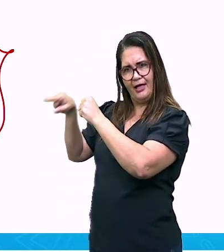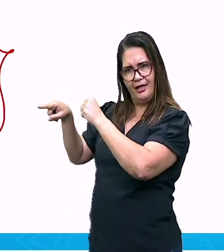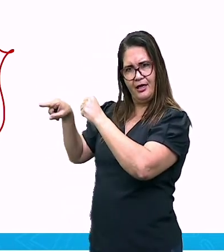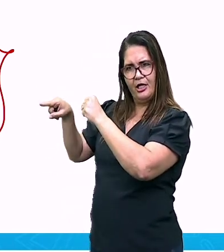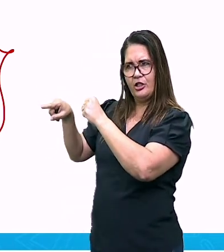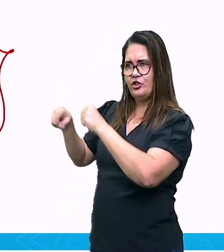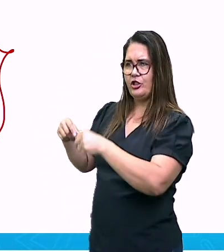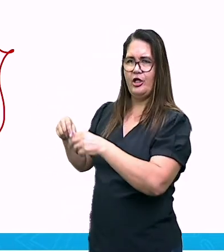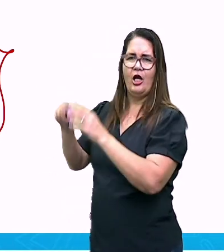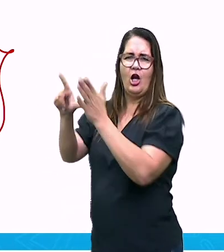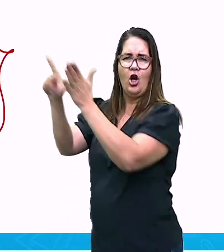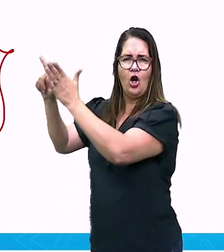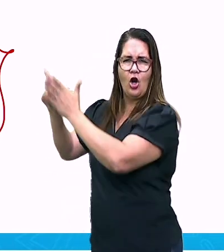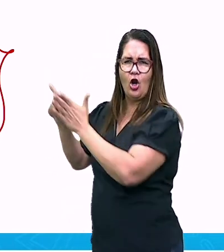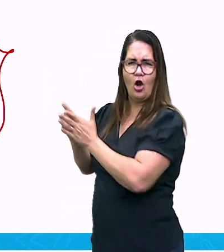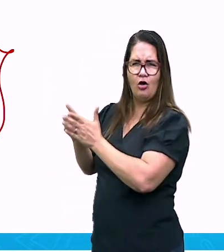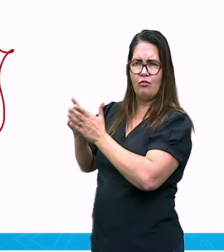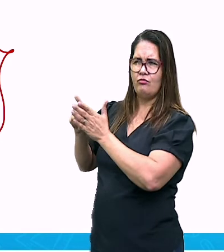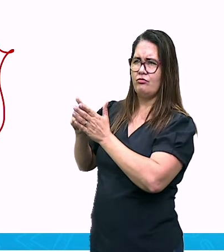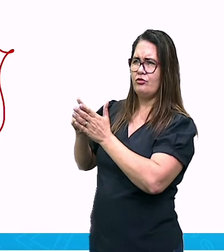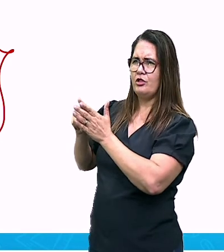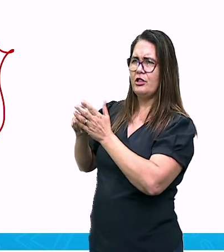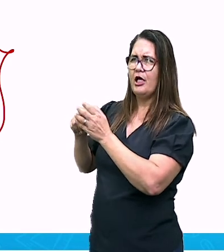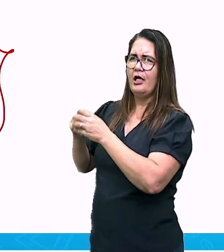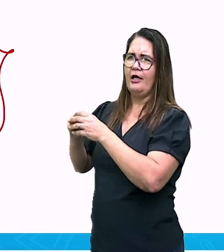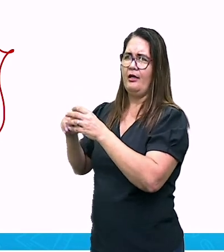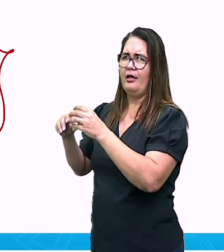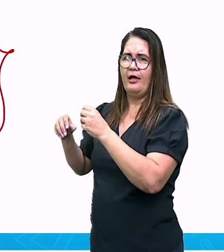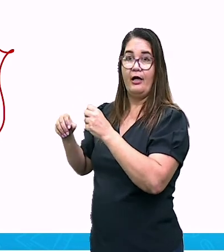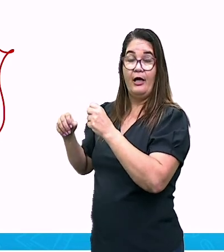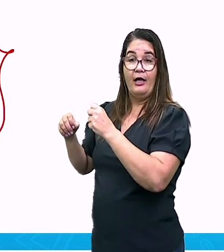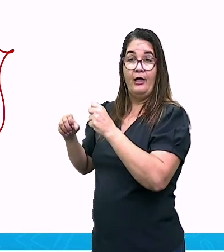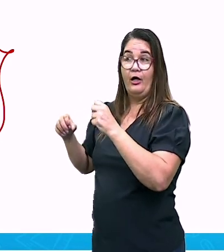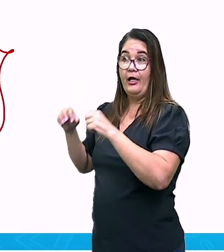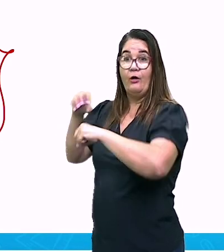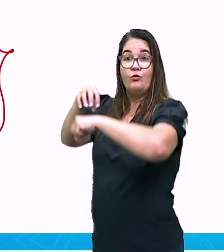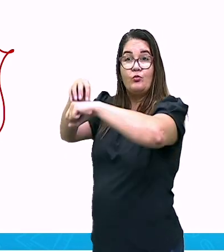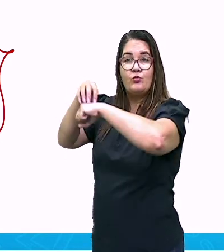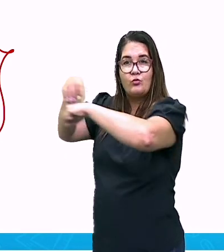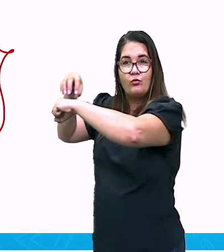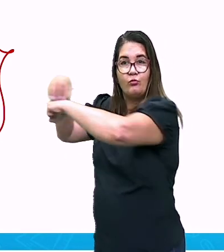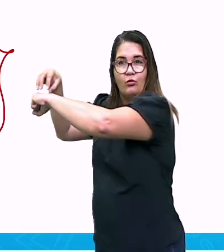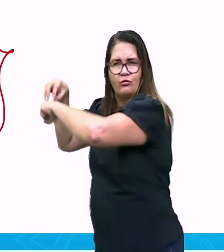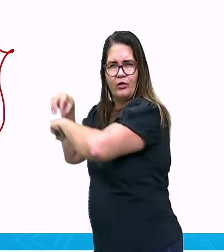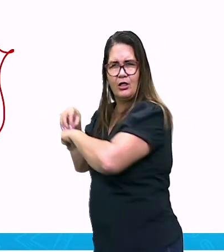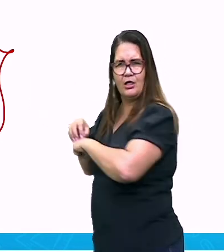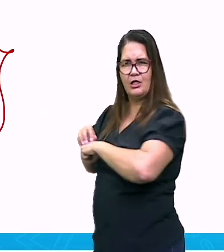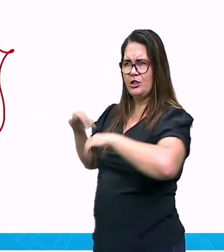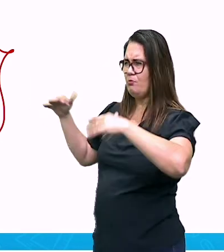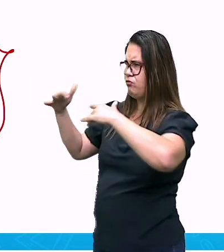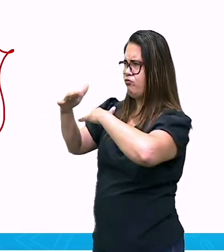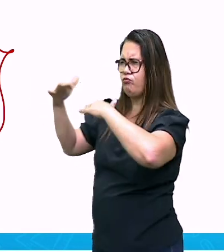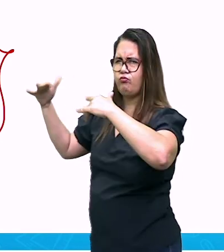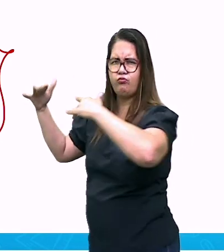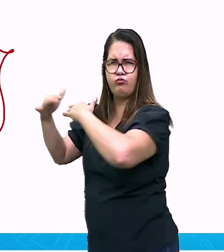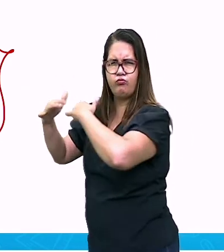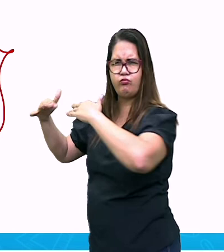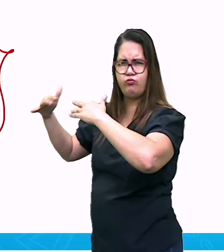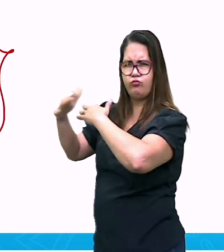seja, tem mais espaço entre as moradias, espaço para se utilizar, e menor dinâmica